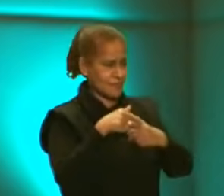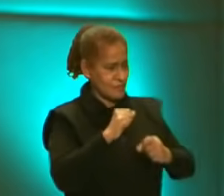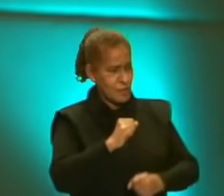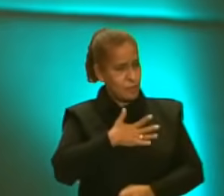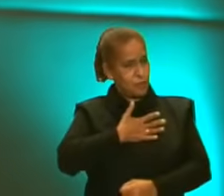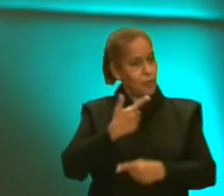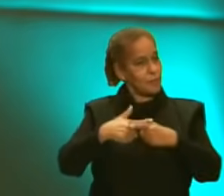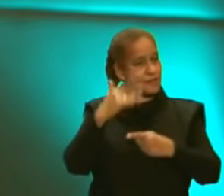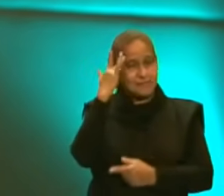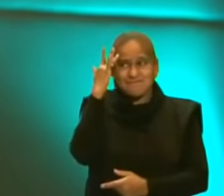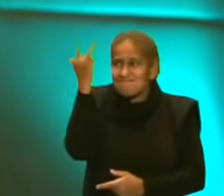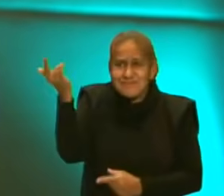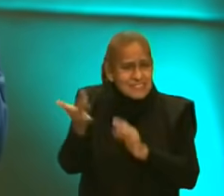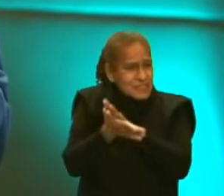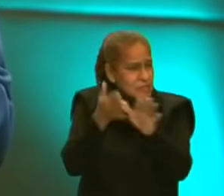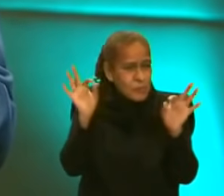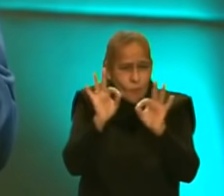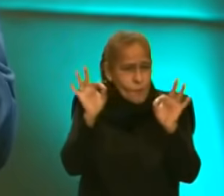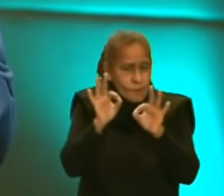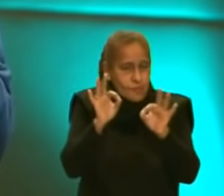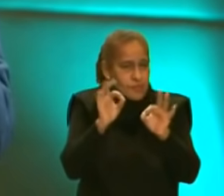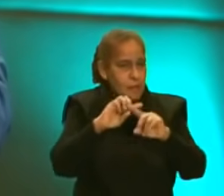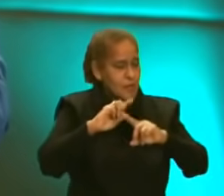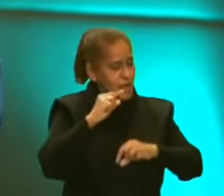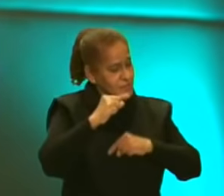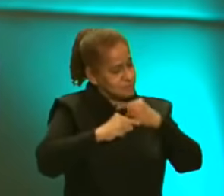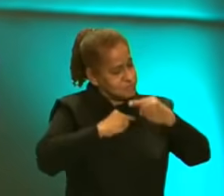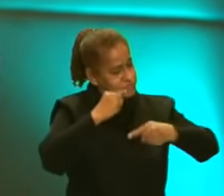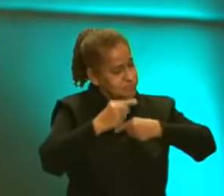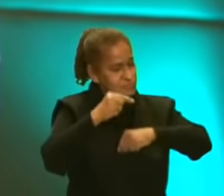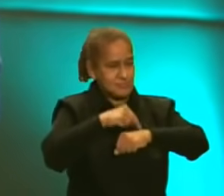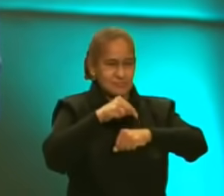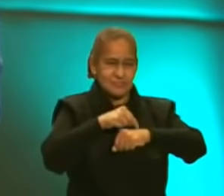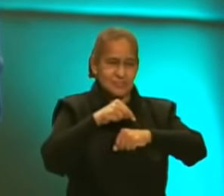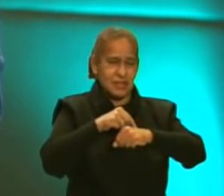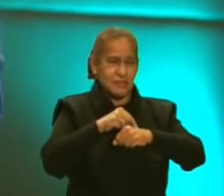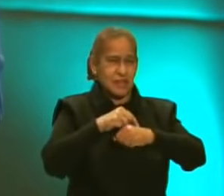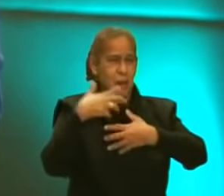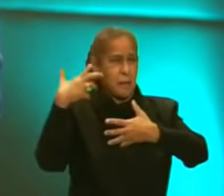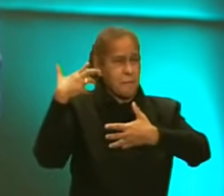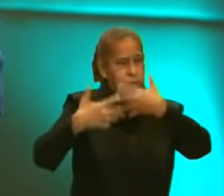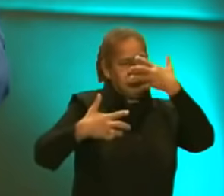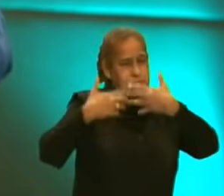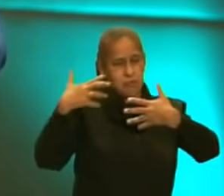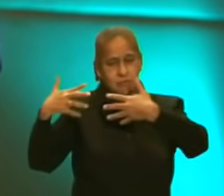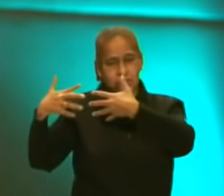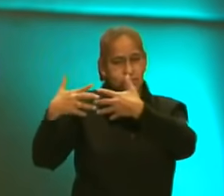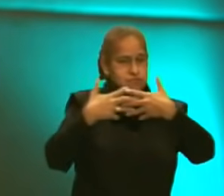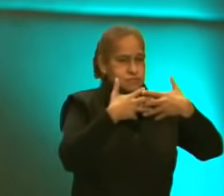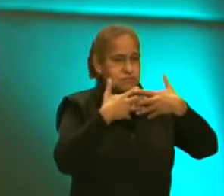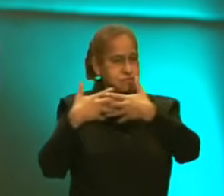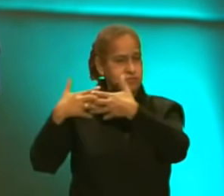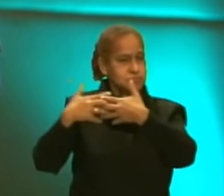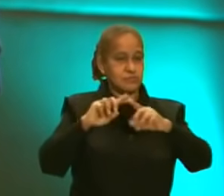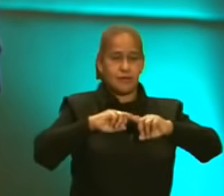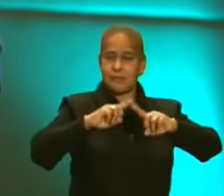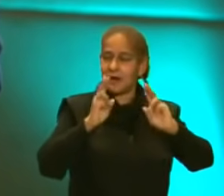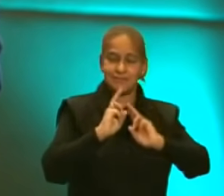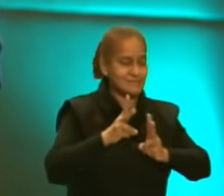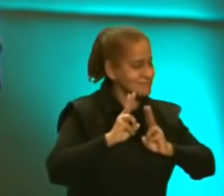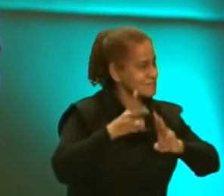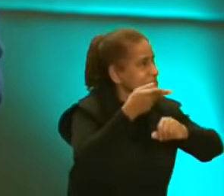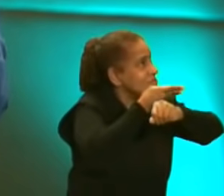nada. E durante algum tempo na sua vida aquilo virou uma confusão. Mas ele continuava a buscar a